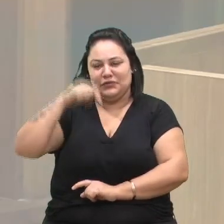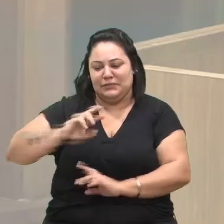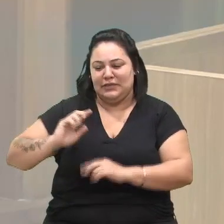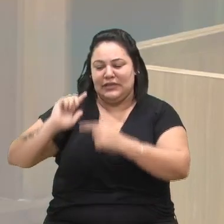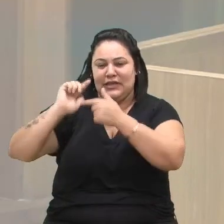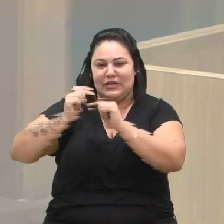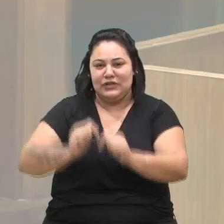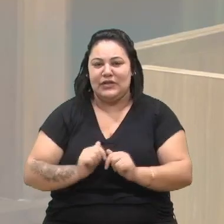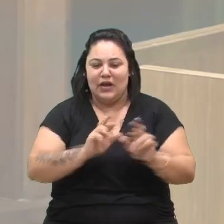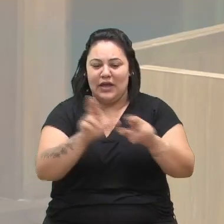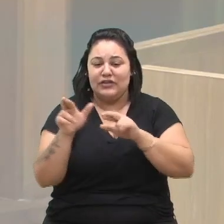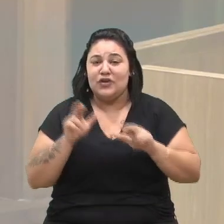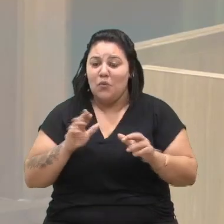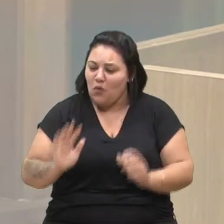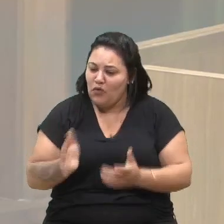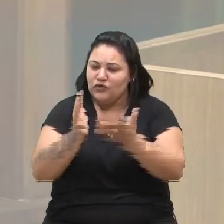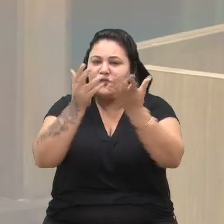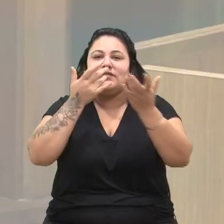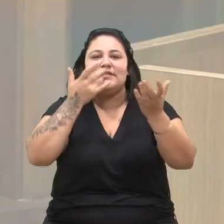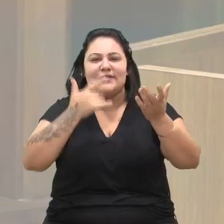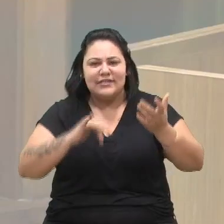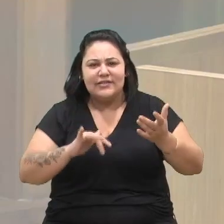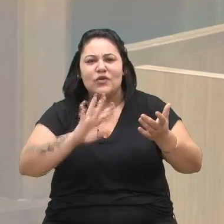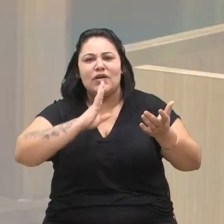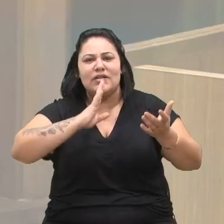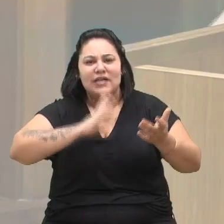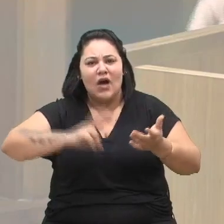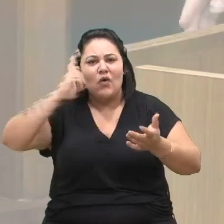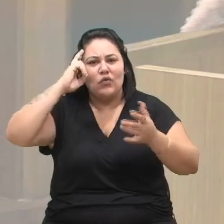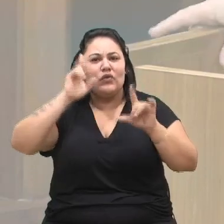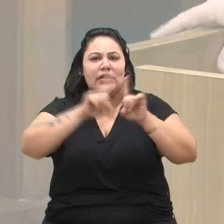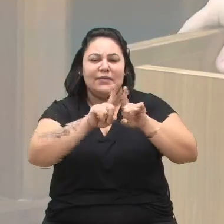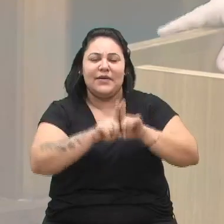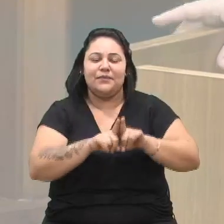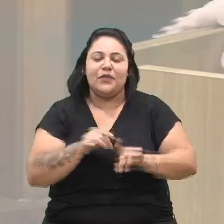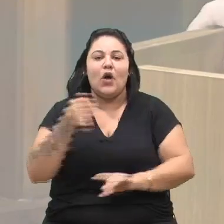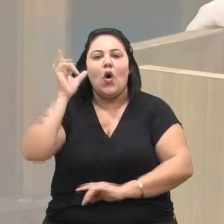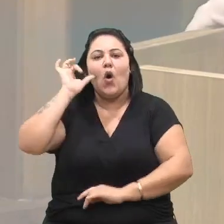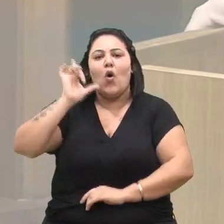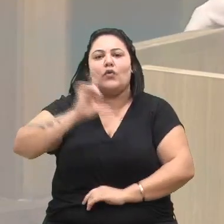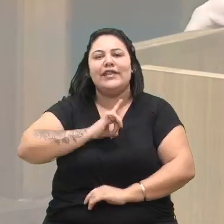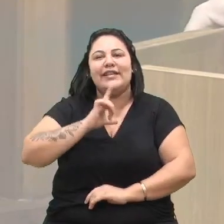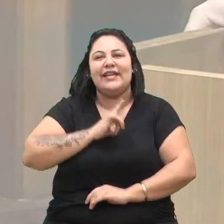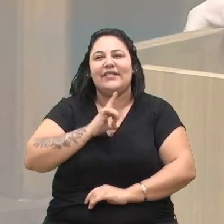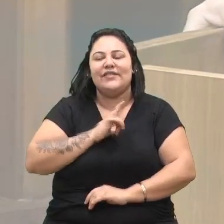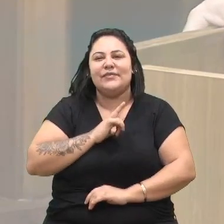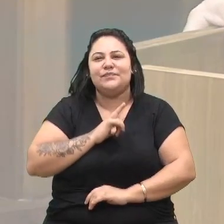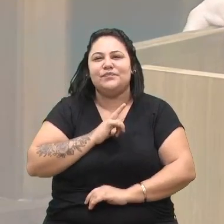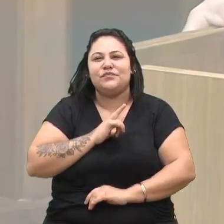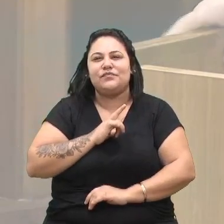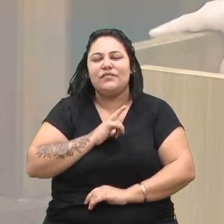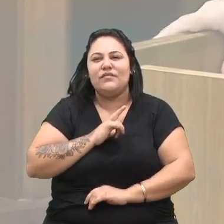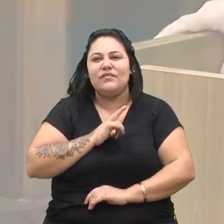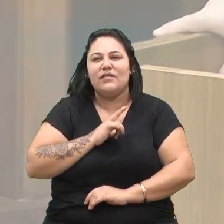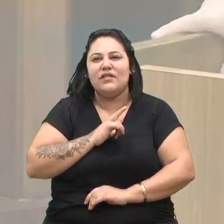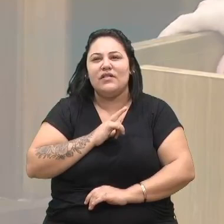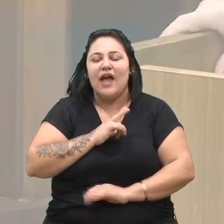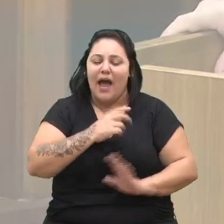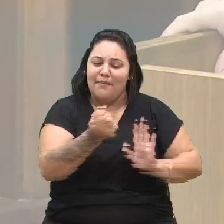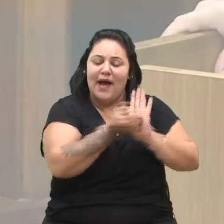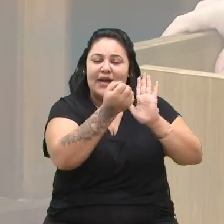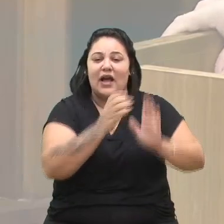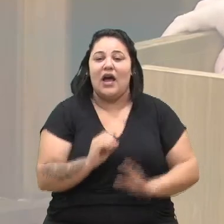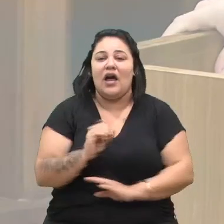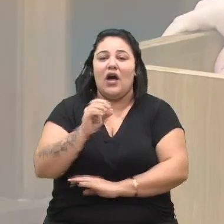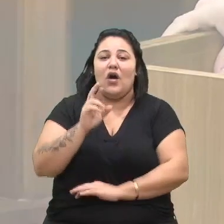região, incentivando elas também a cultura. Ontem a Orquídea está fazendo, né, patrocinando lá aquele